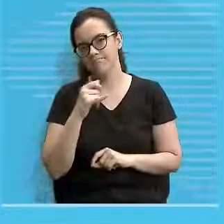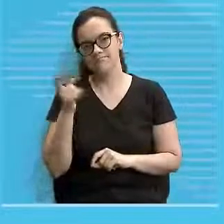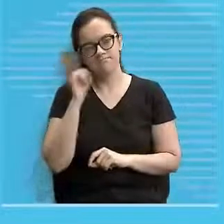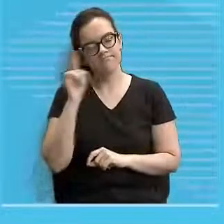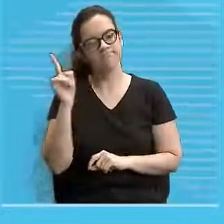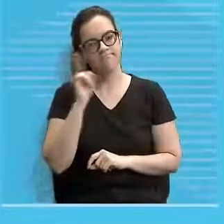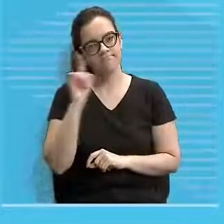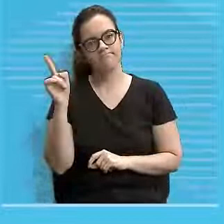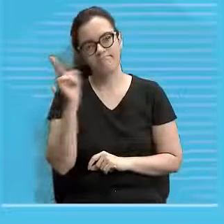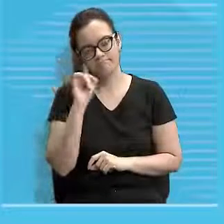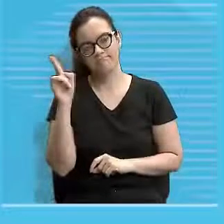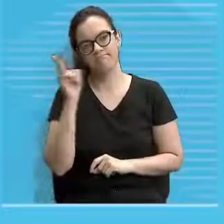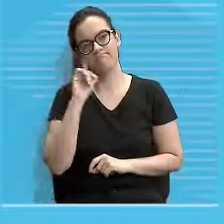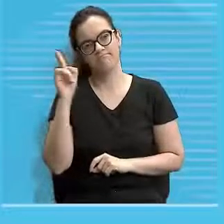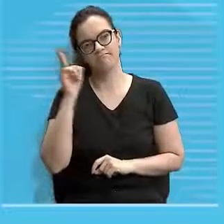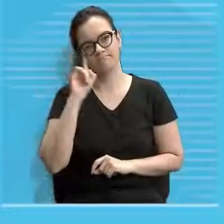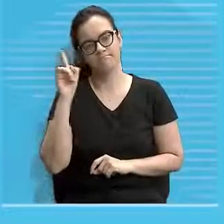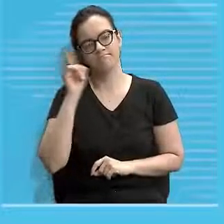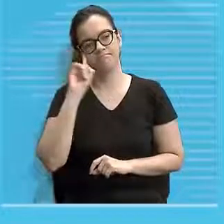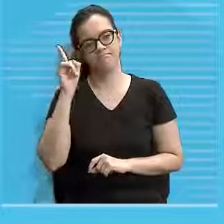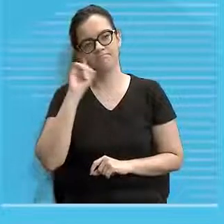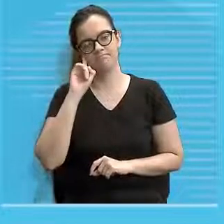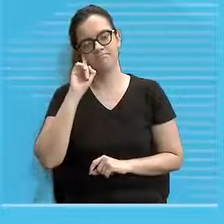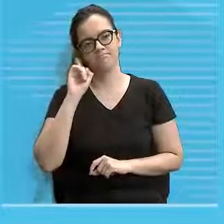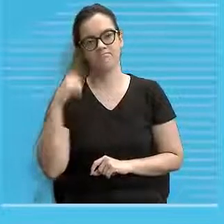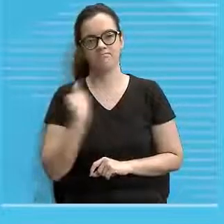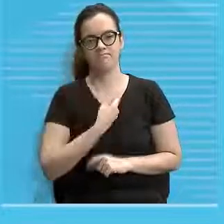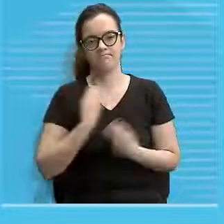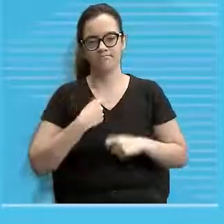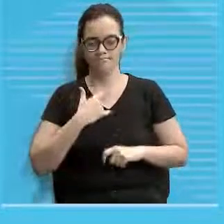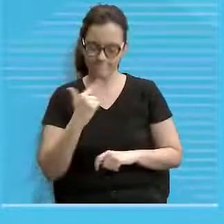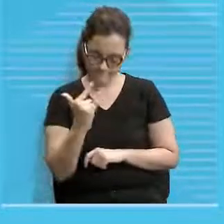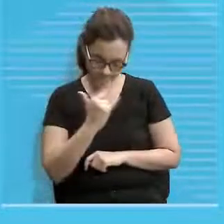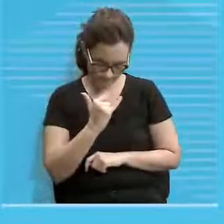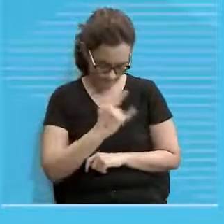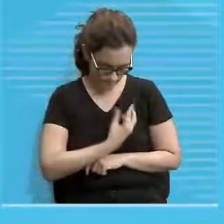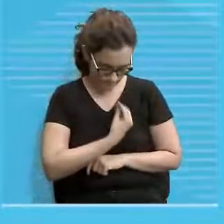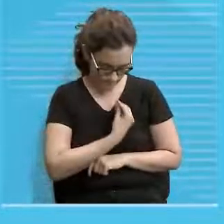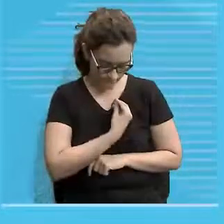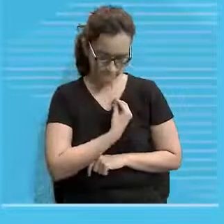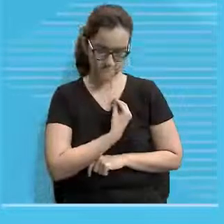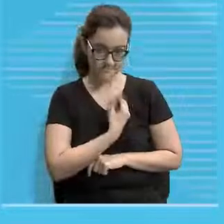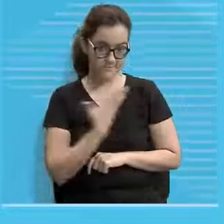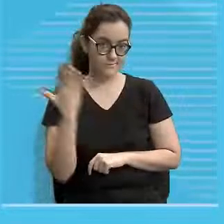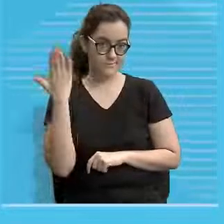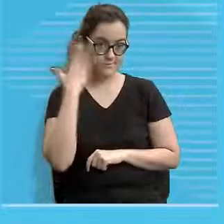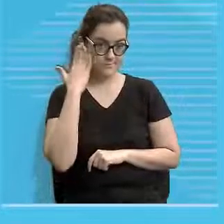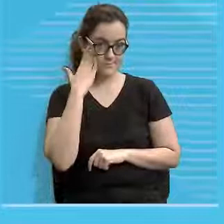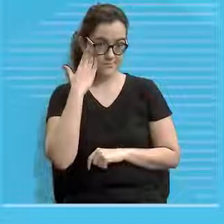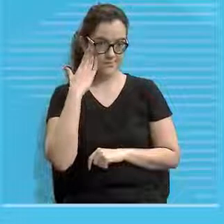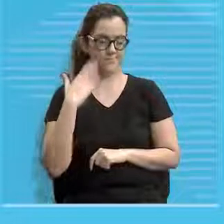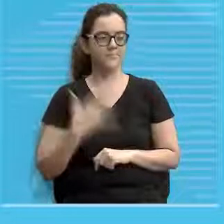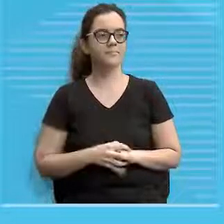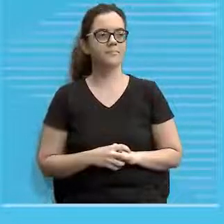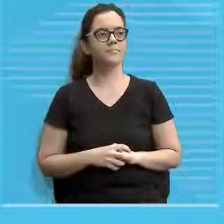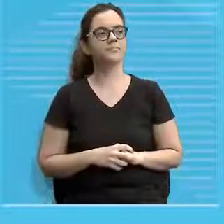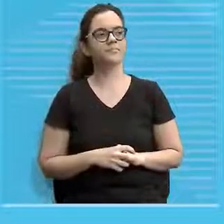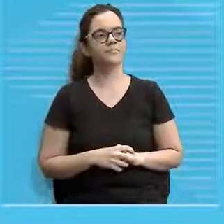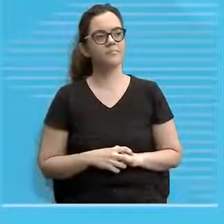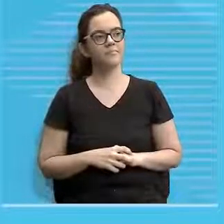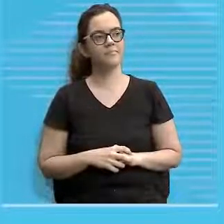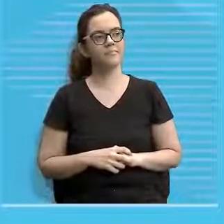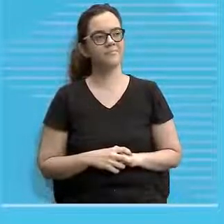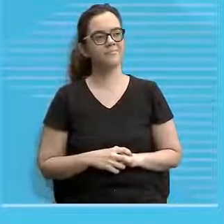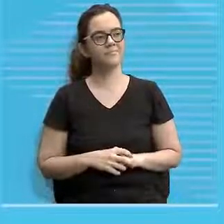diária, alimentar esse amor próprio, certo? Bom, o outro ponto é